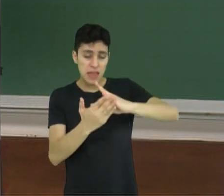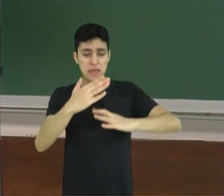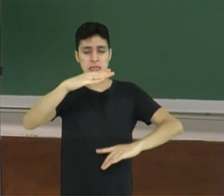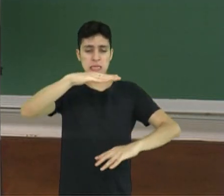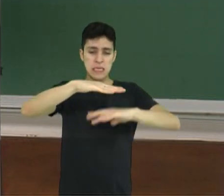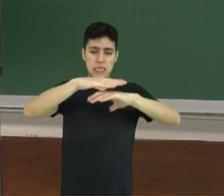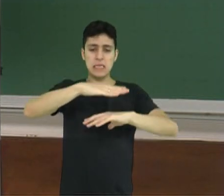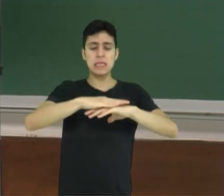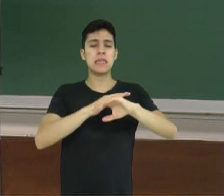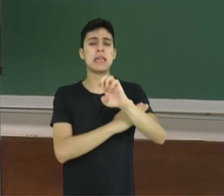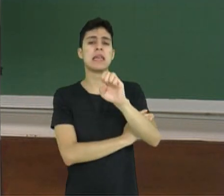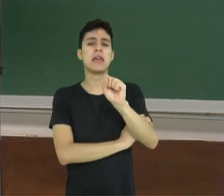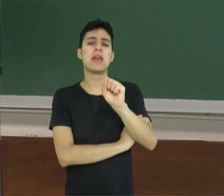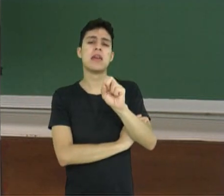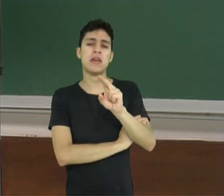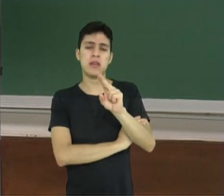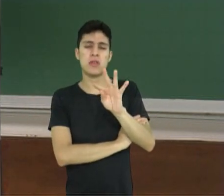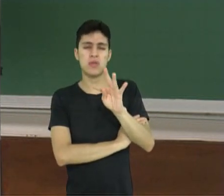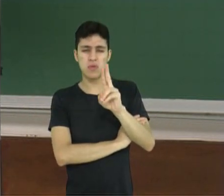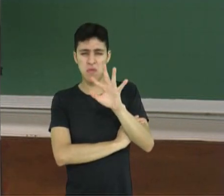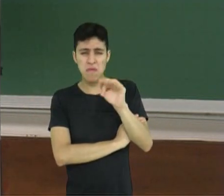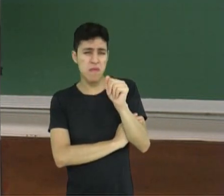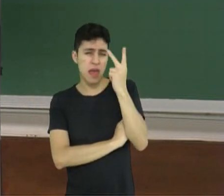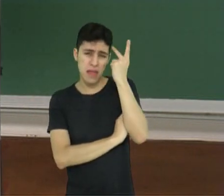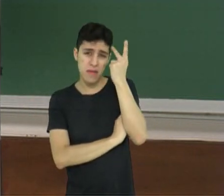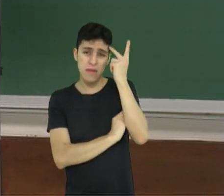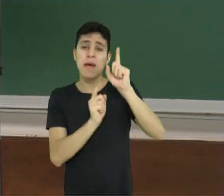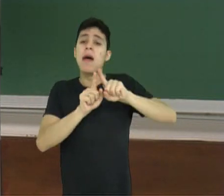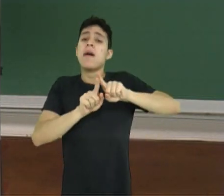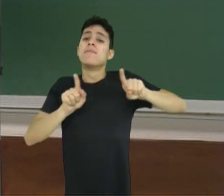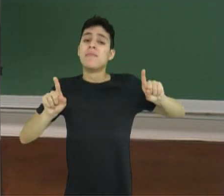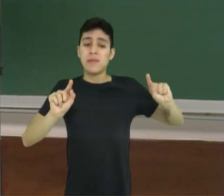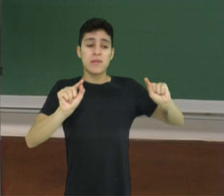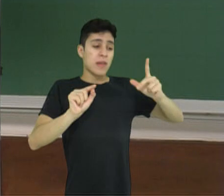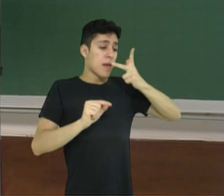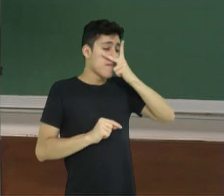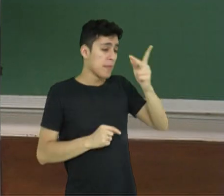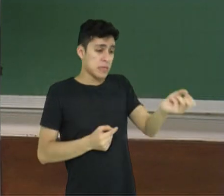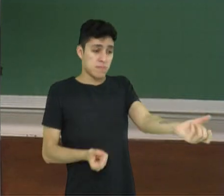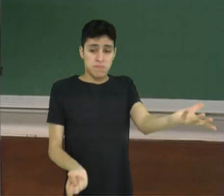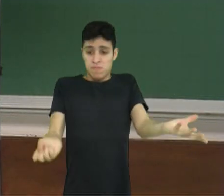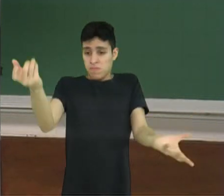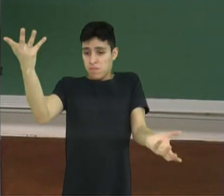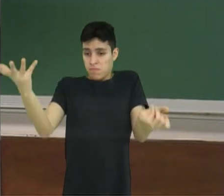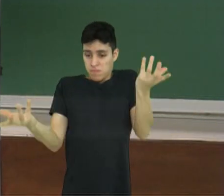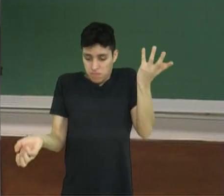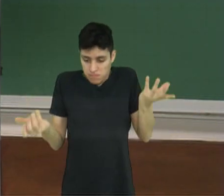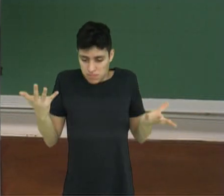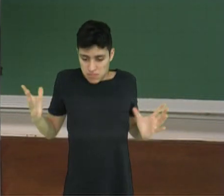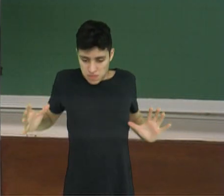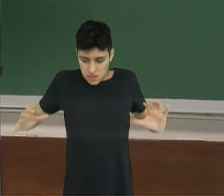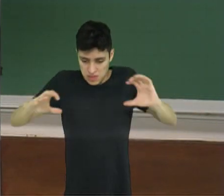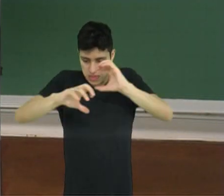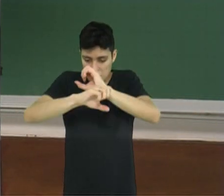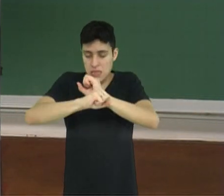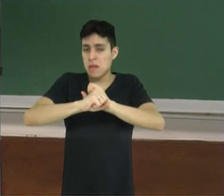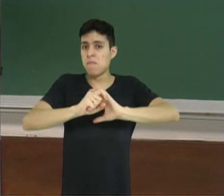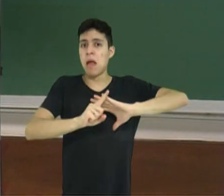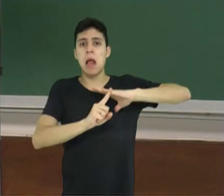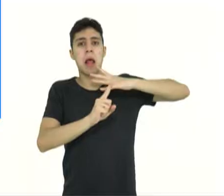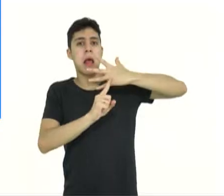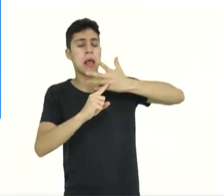Ele só vem sendo potencializado, agravado pela emissão desses gases tóxicos, né? Aqui